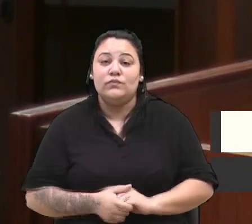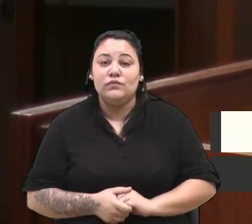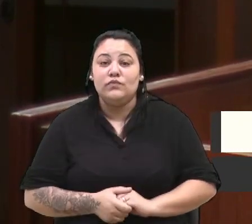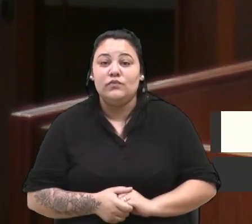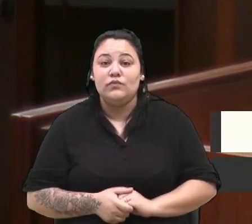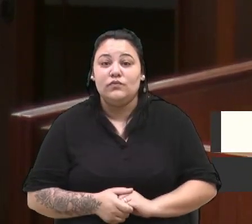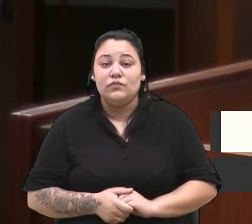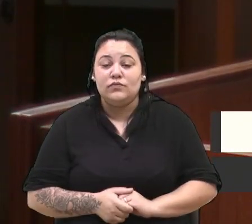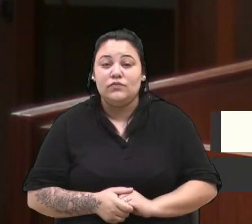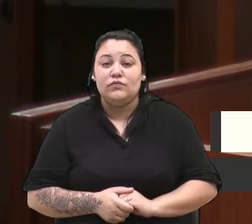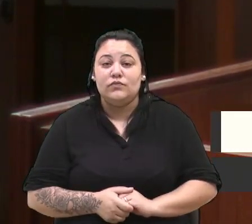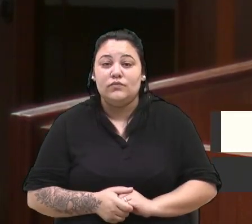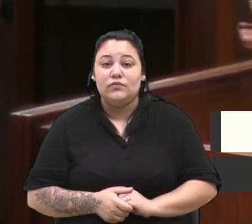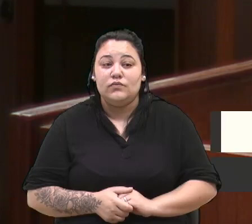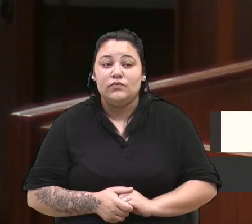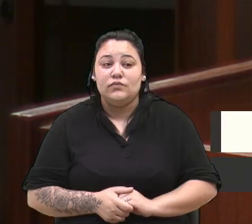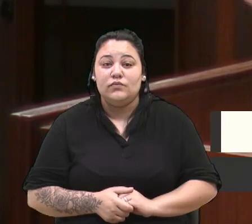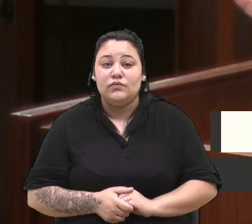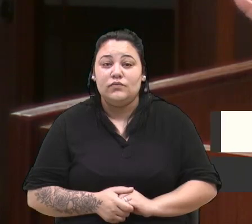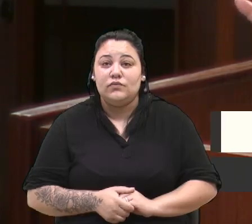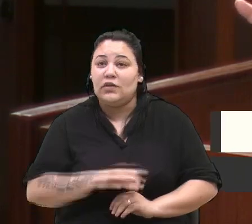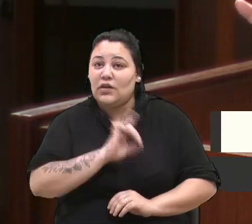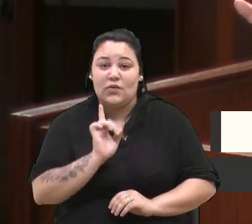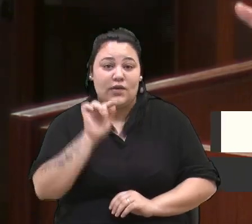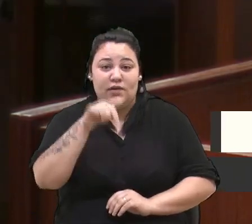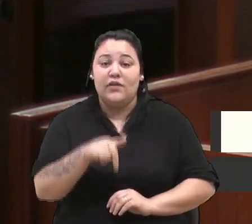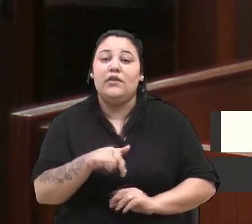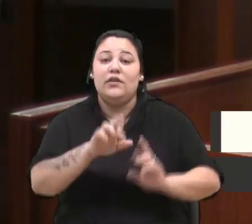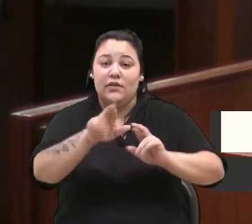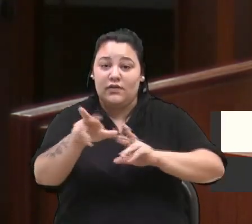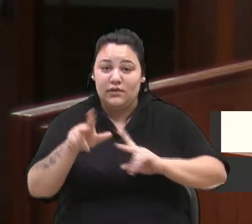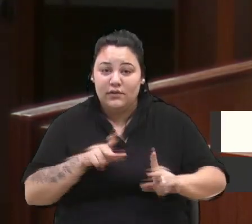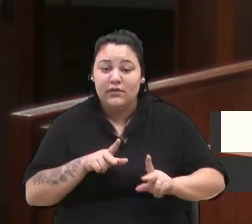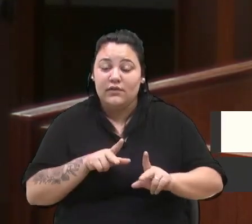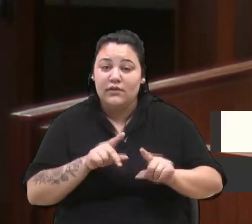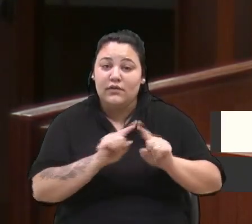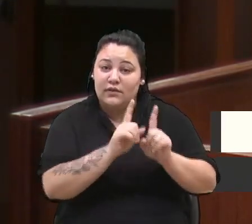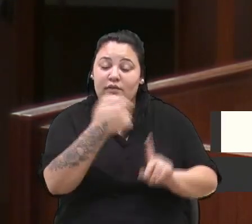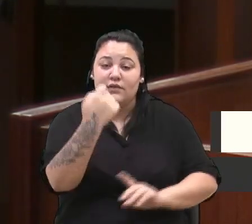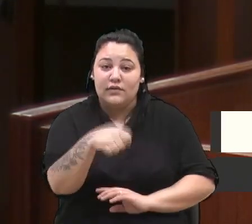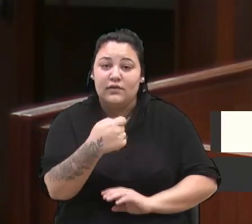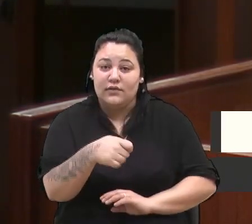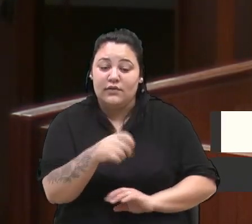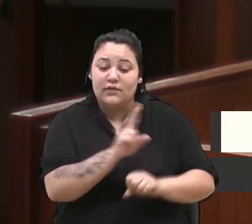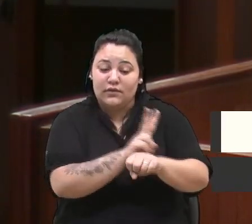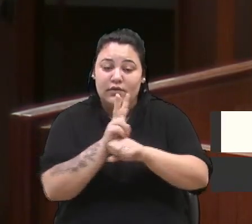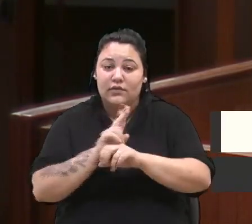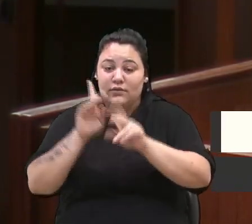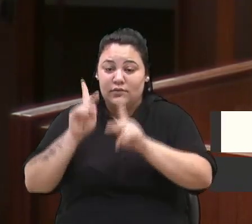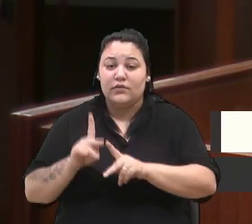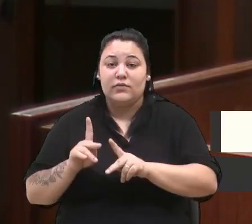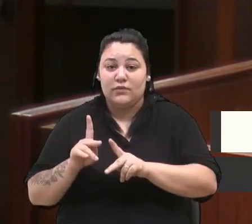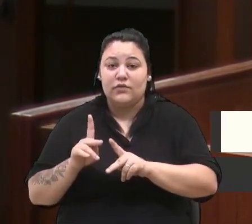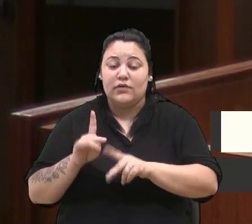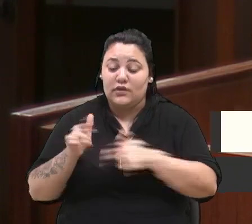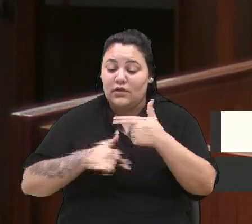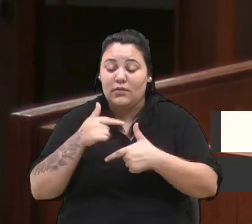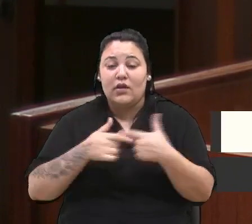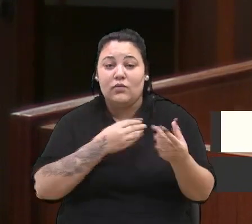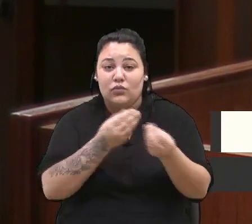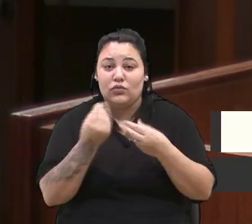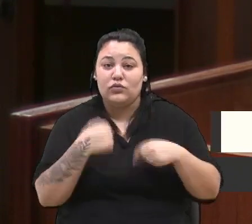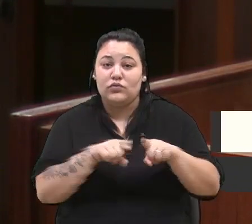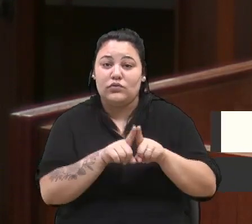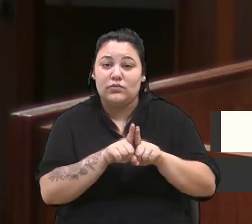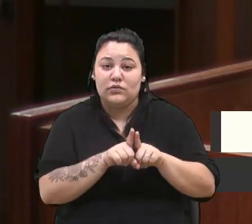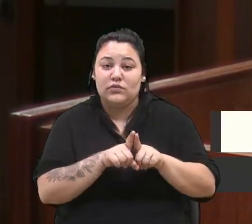lugares, tá? Não vai ser aqui que vai ser diferente, mas nós temos que preservar essas pessoas que trabalham e trabalham muito, e nós precisamos